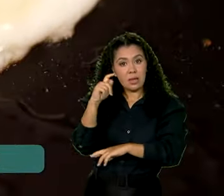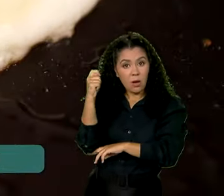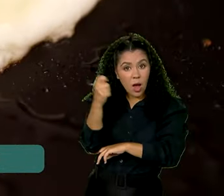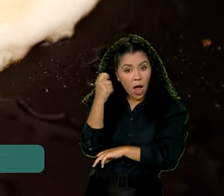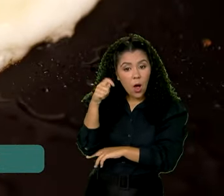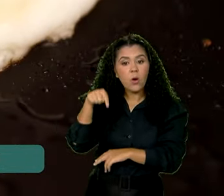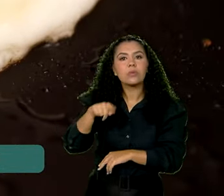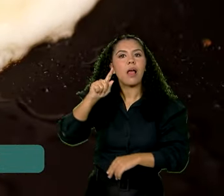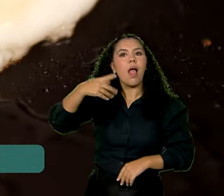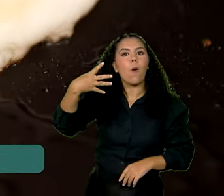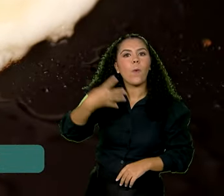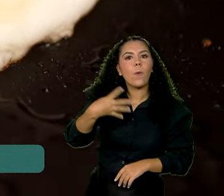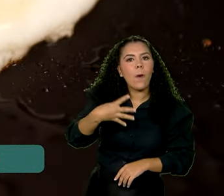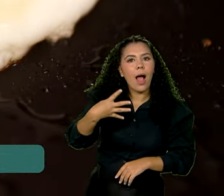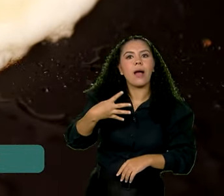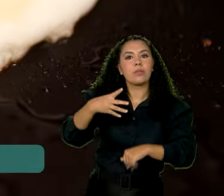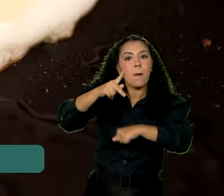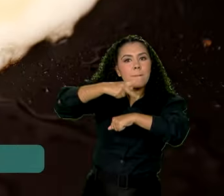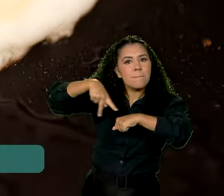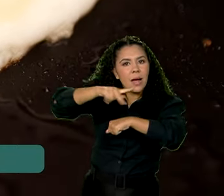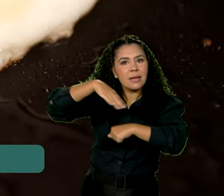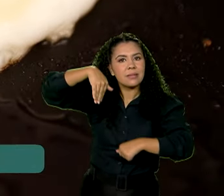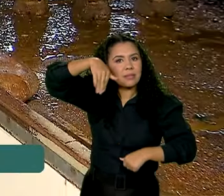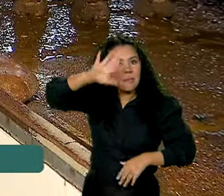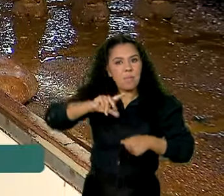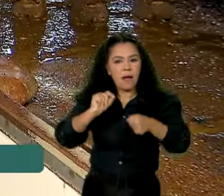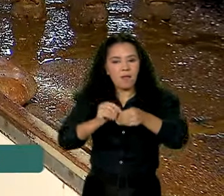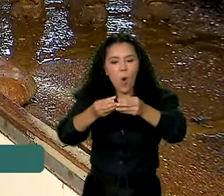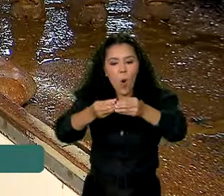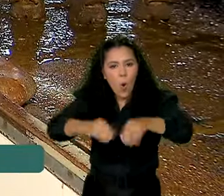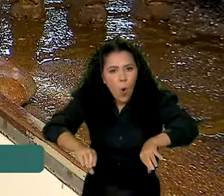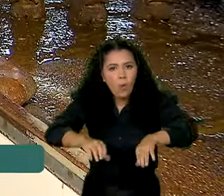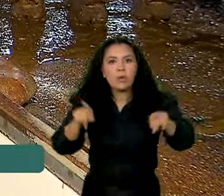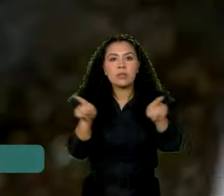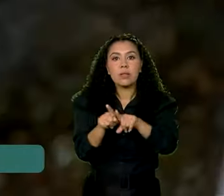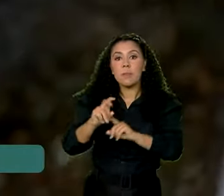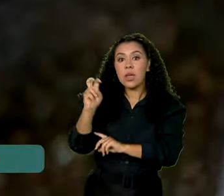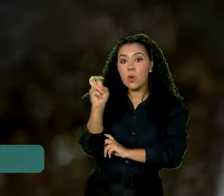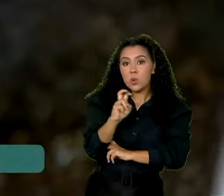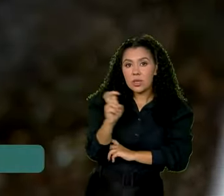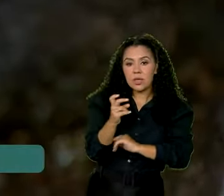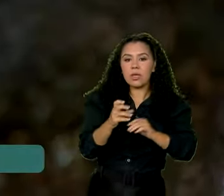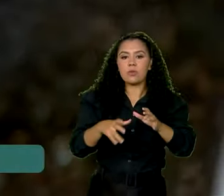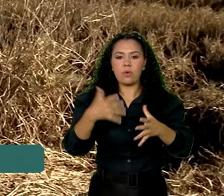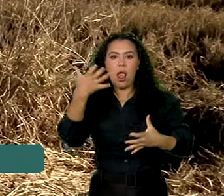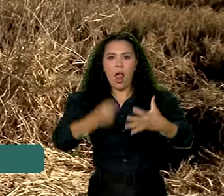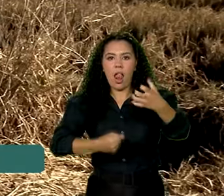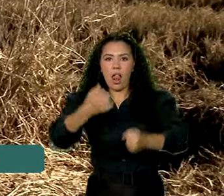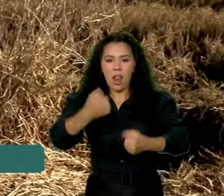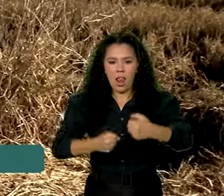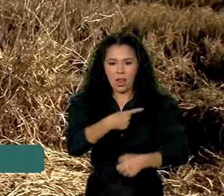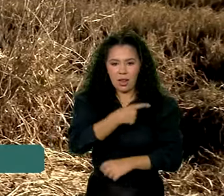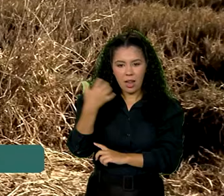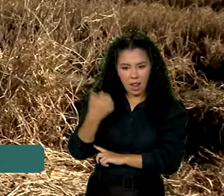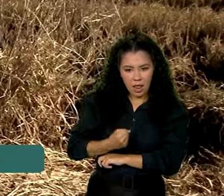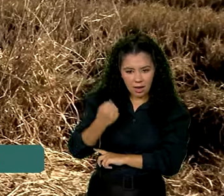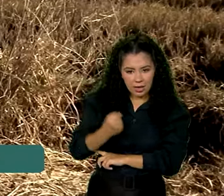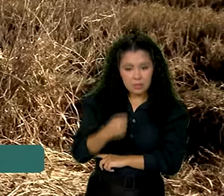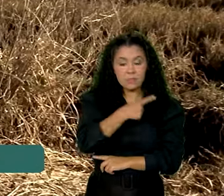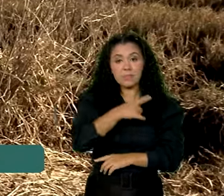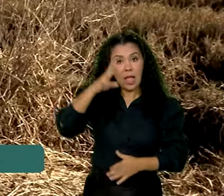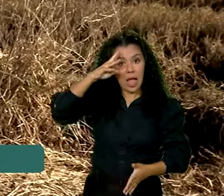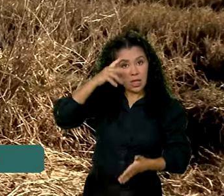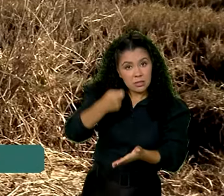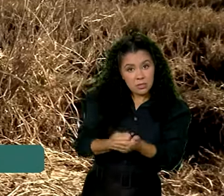foi ainda o quarto maior produtor de ovos e o quinto em produção de leite. As medidas do